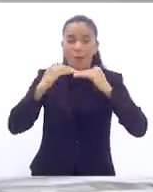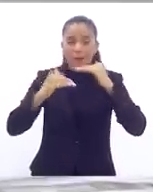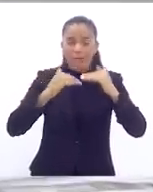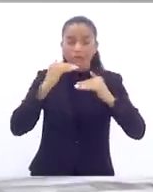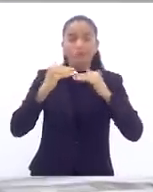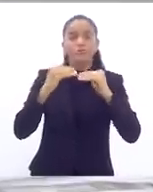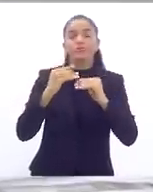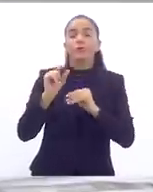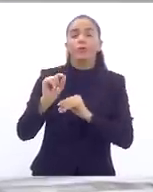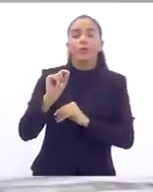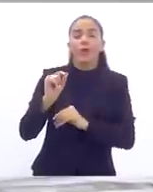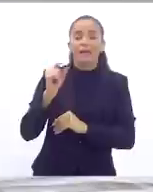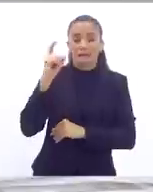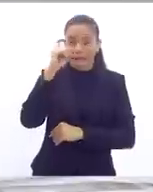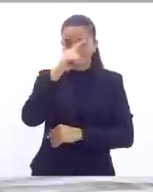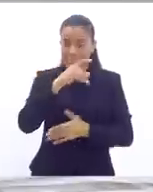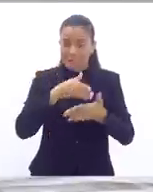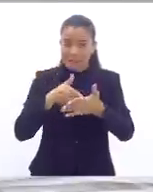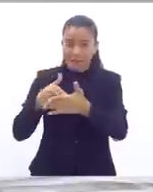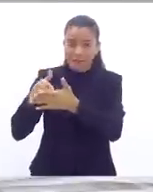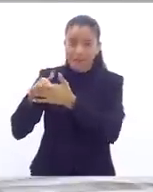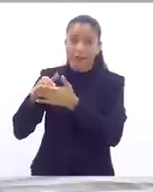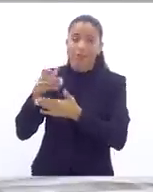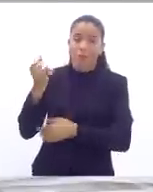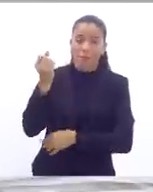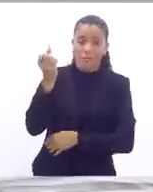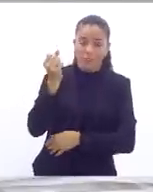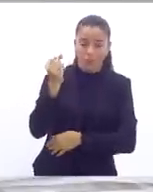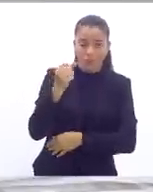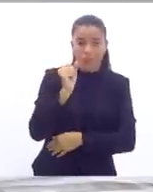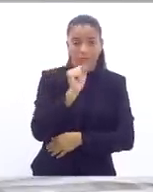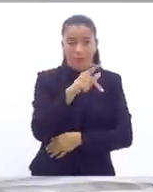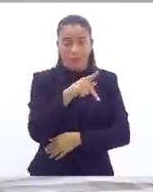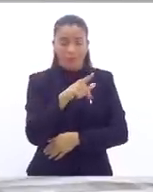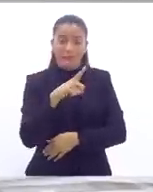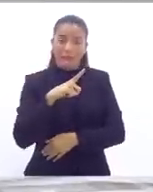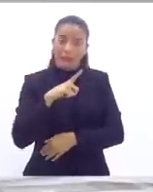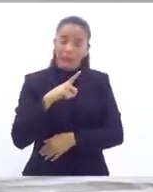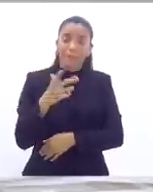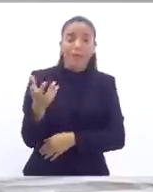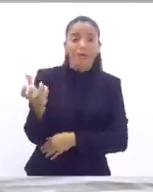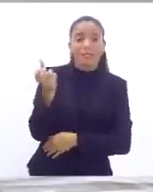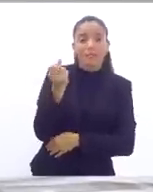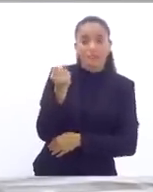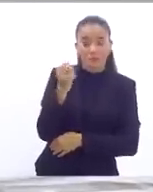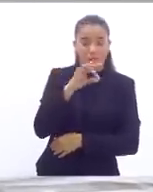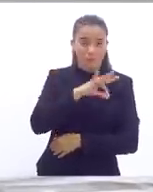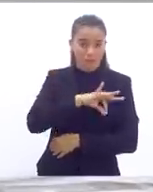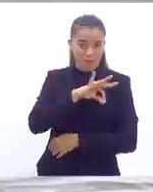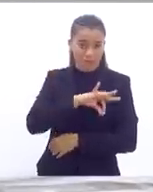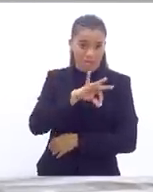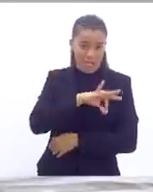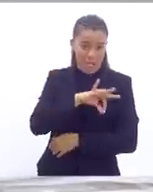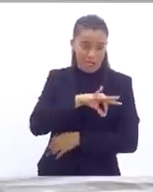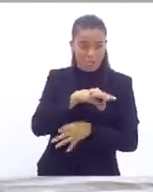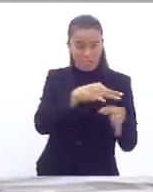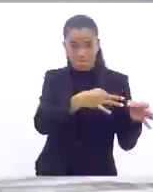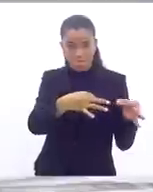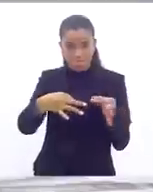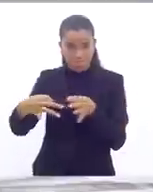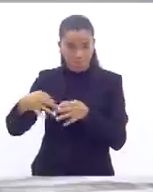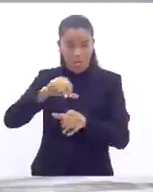dificuldades que os pensionistas do Estado do Rio de Janeiro vendendo para receber seu benefício devidamente